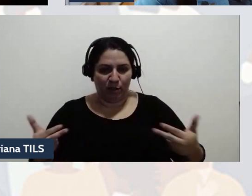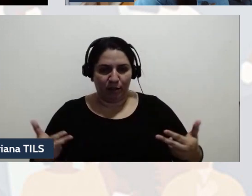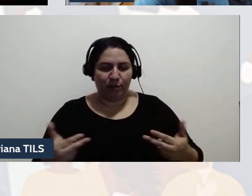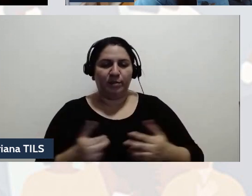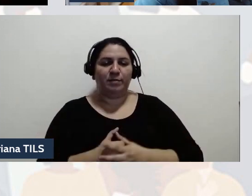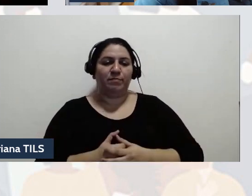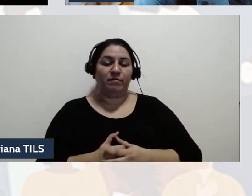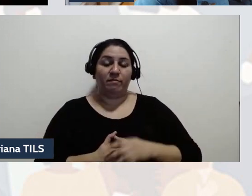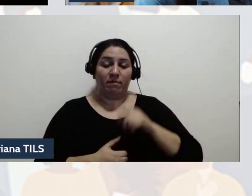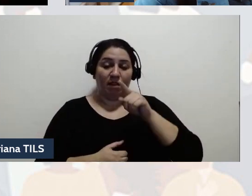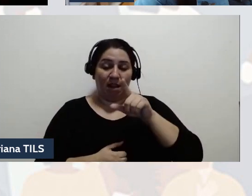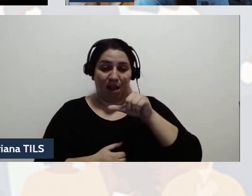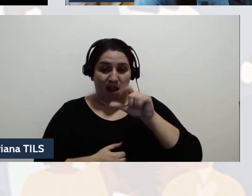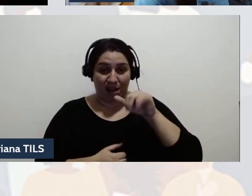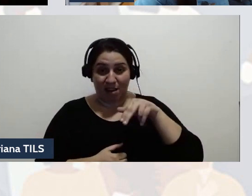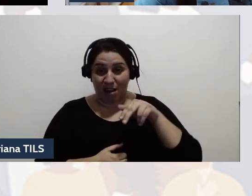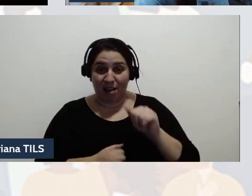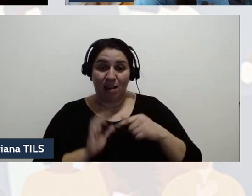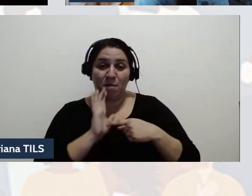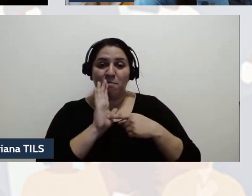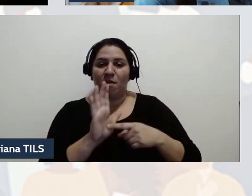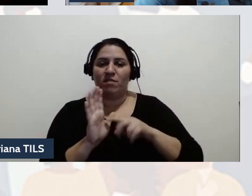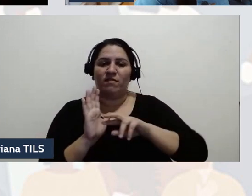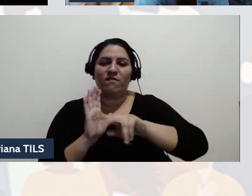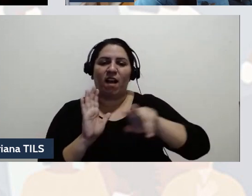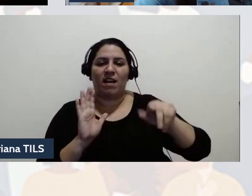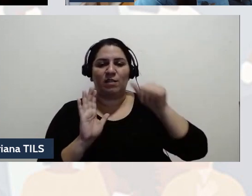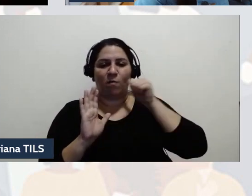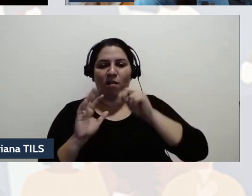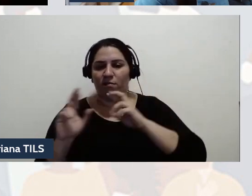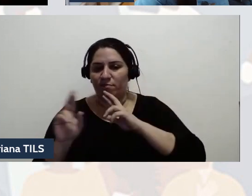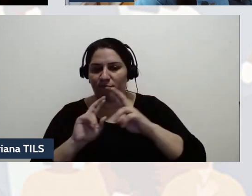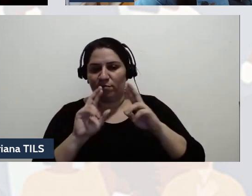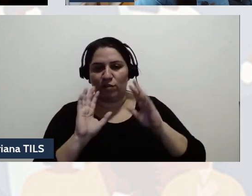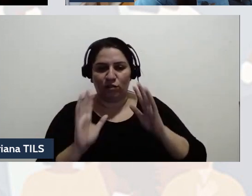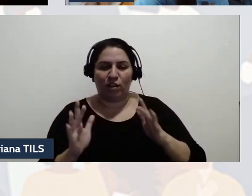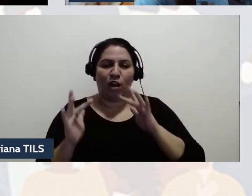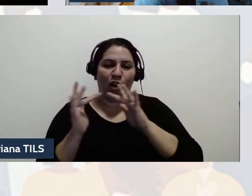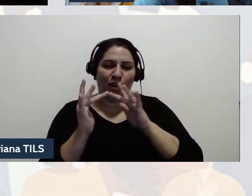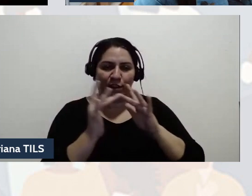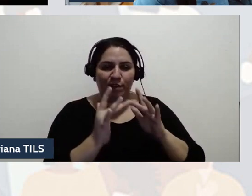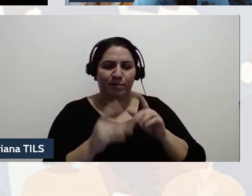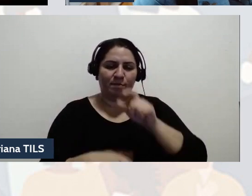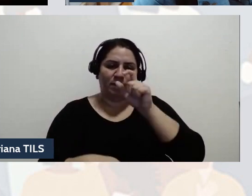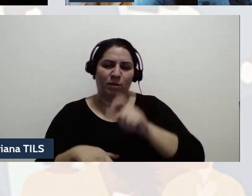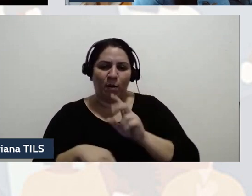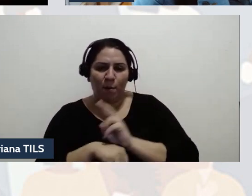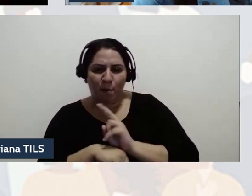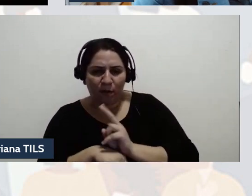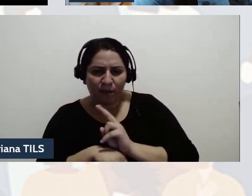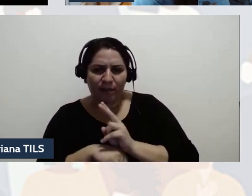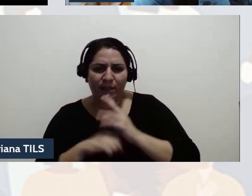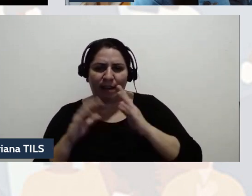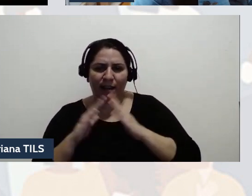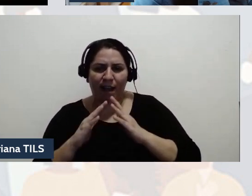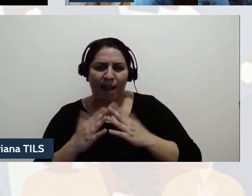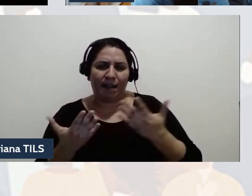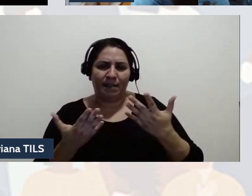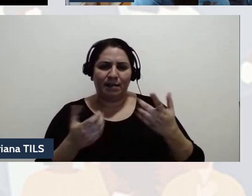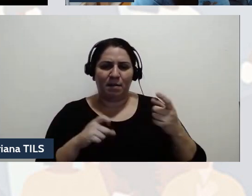a Liana traz questões de várias mulheres que ela teve contato, desde porteiras, empregadas domésticas,